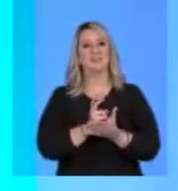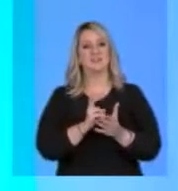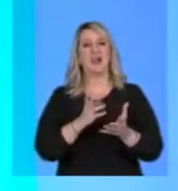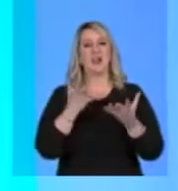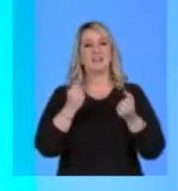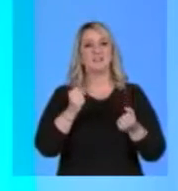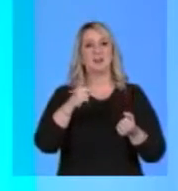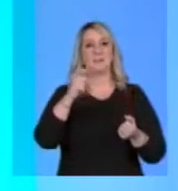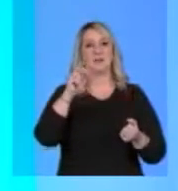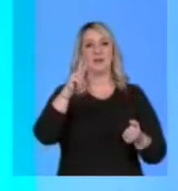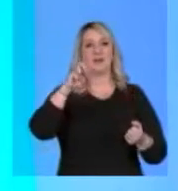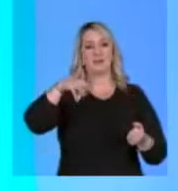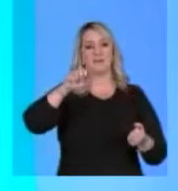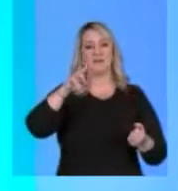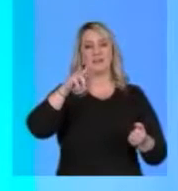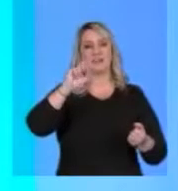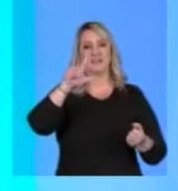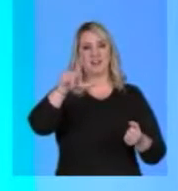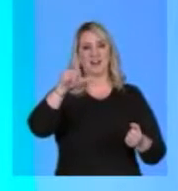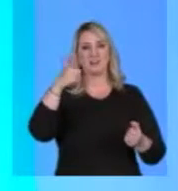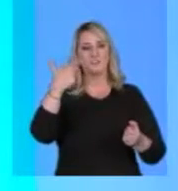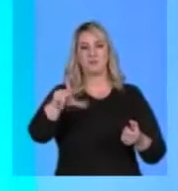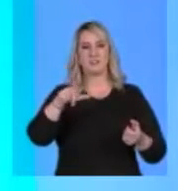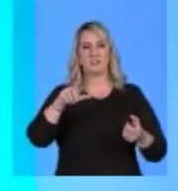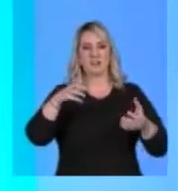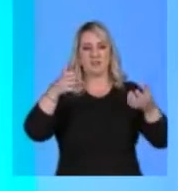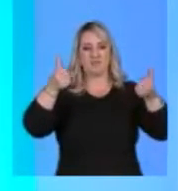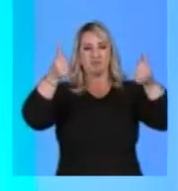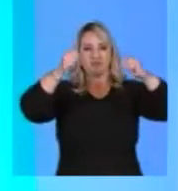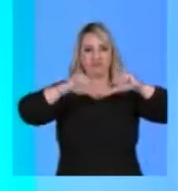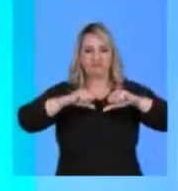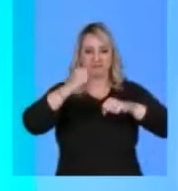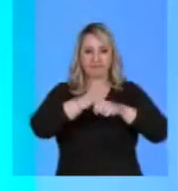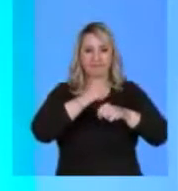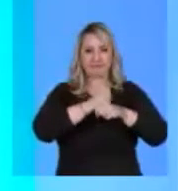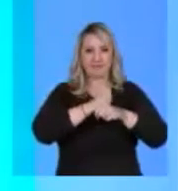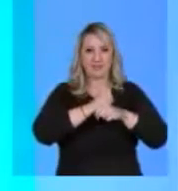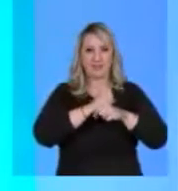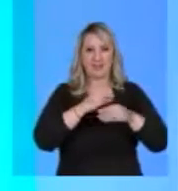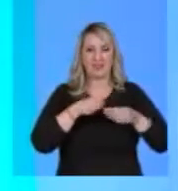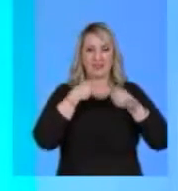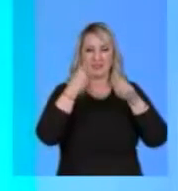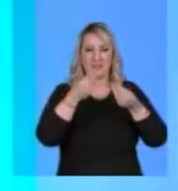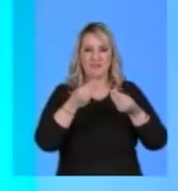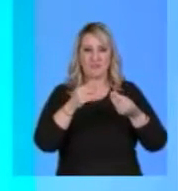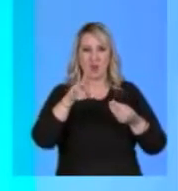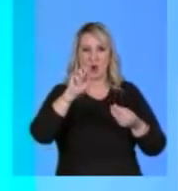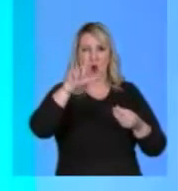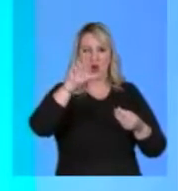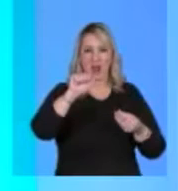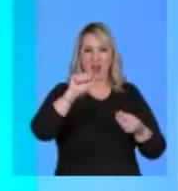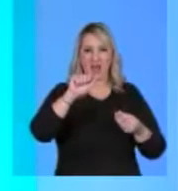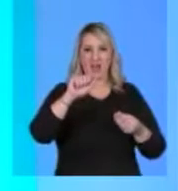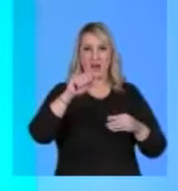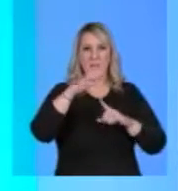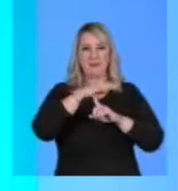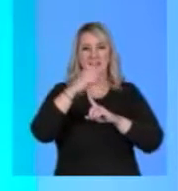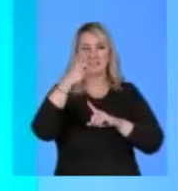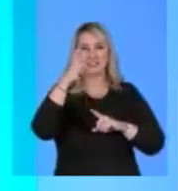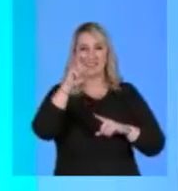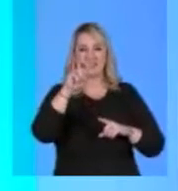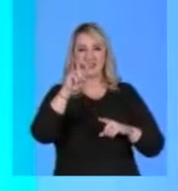e não queriam que a gente derrubar aquele monstrengo e devolvesse a ola conde a praça quinze a praça mauá